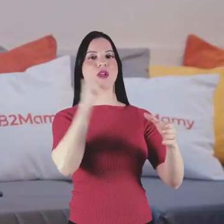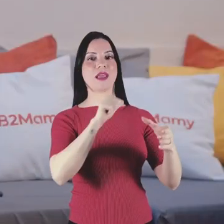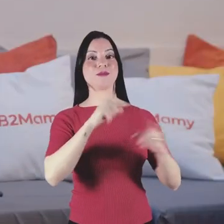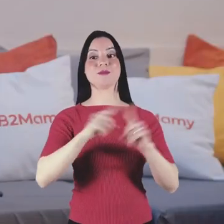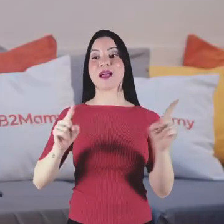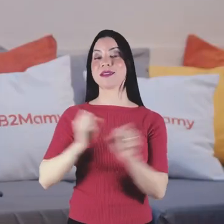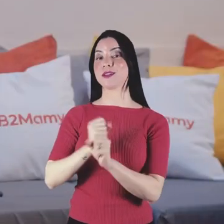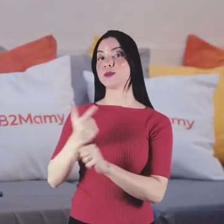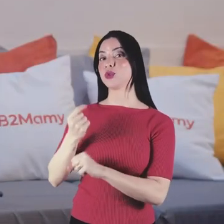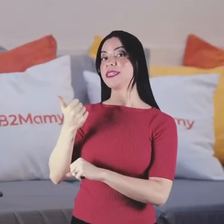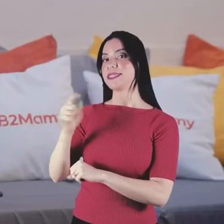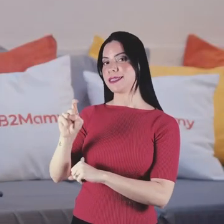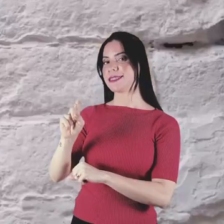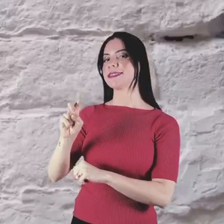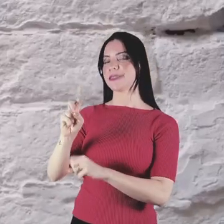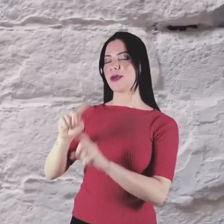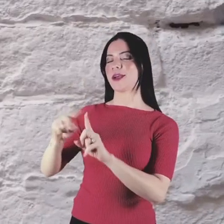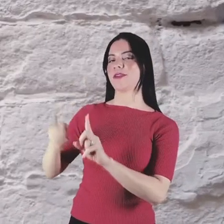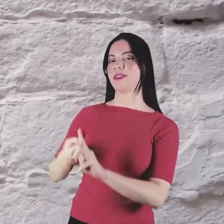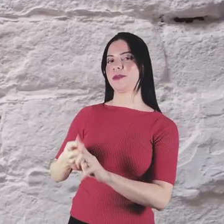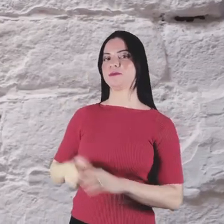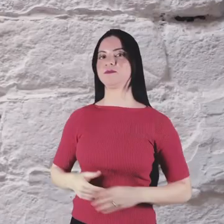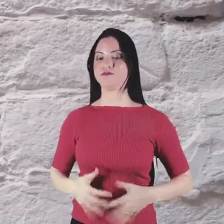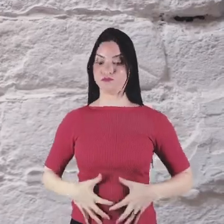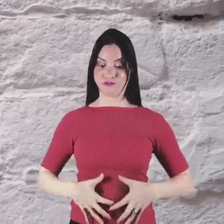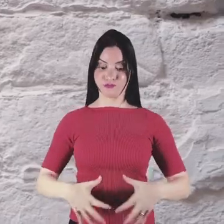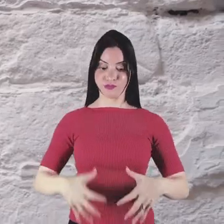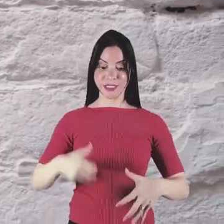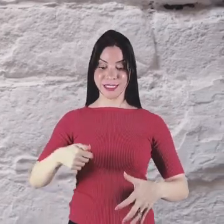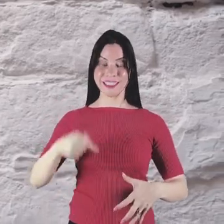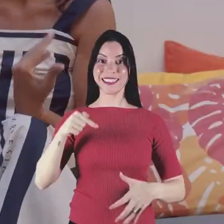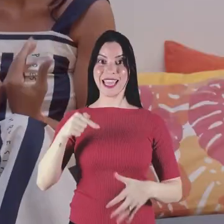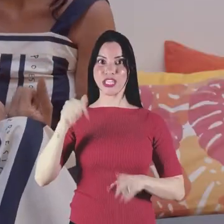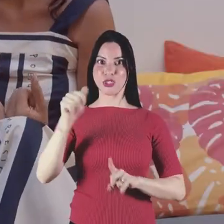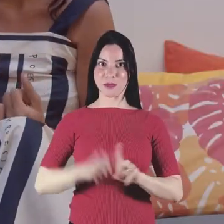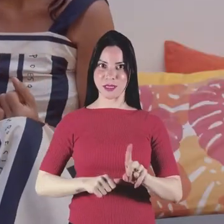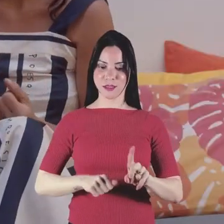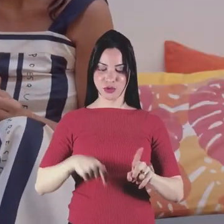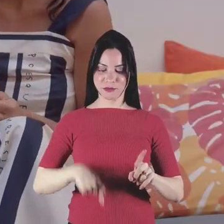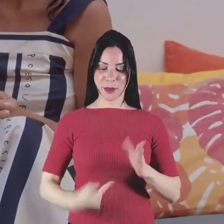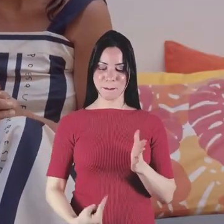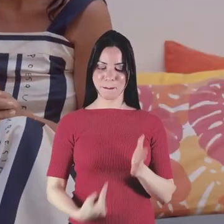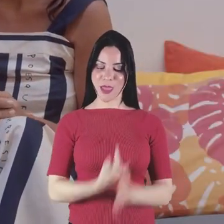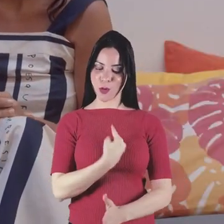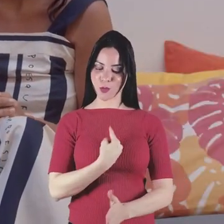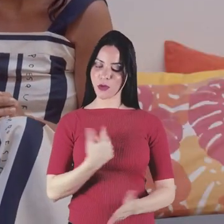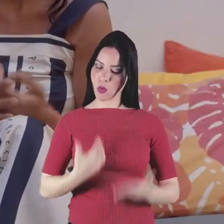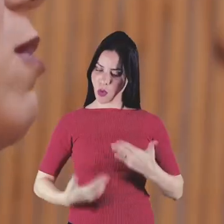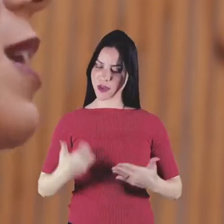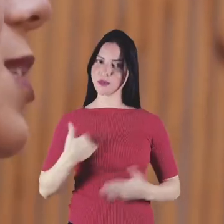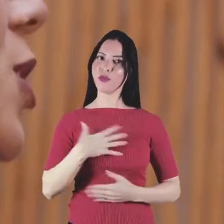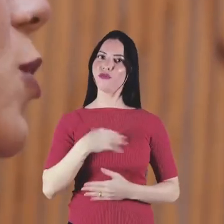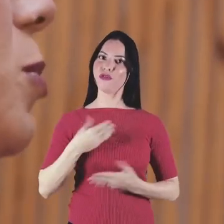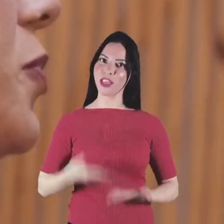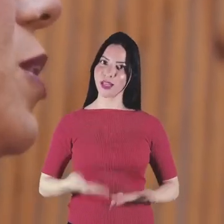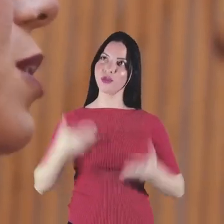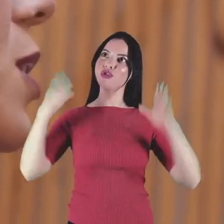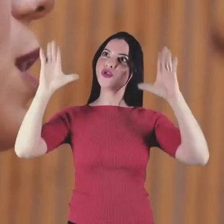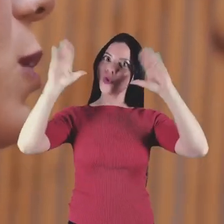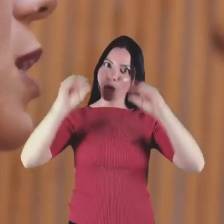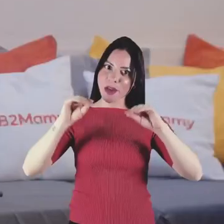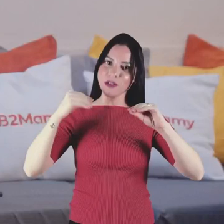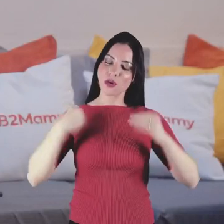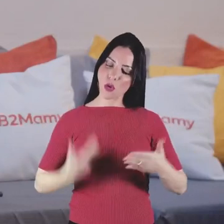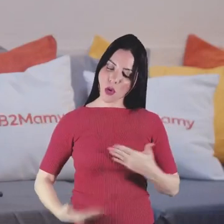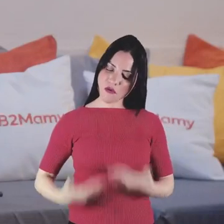que em 2015, eu engravido. Eu tava de 7 meses. Eu escuto uma pergunta da minha barriga mesmo, sabe? De uma conversa que eu tive com meu filho